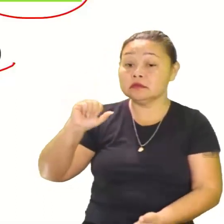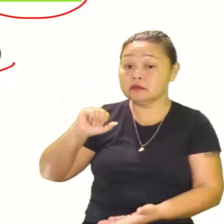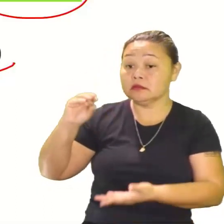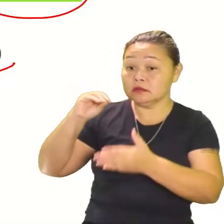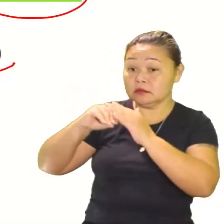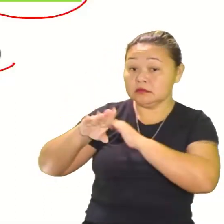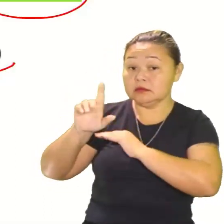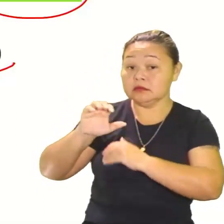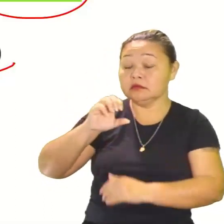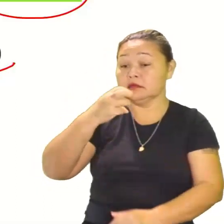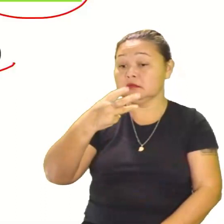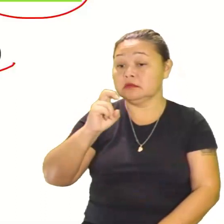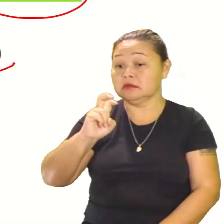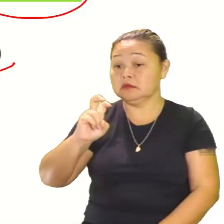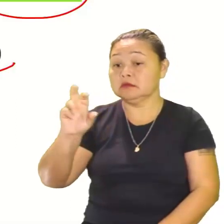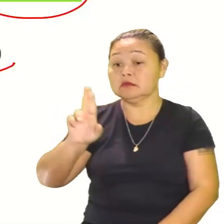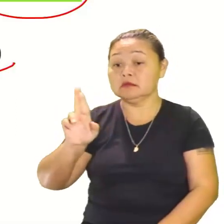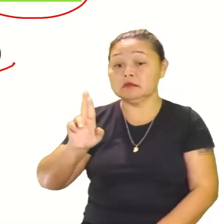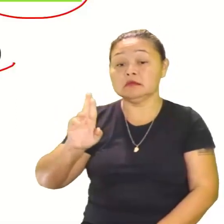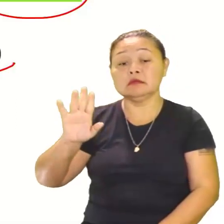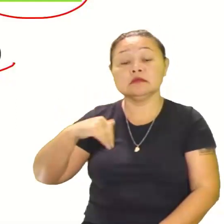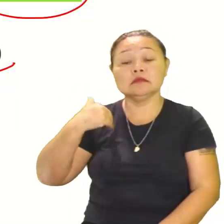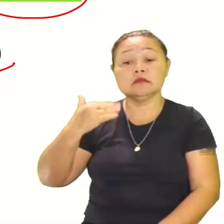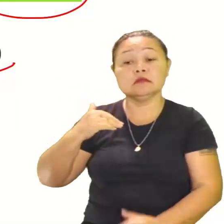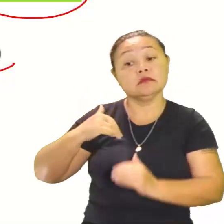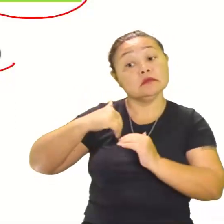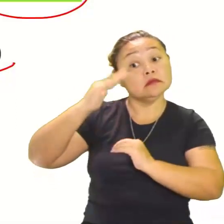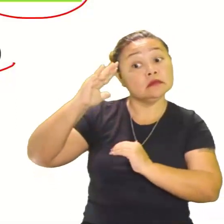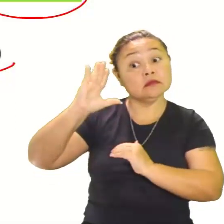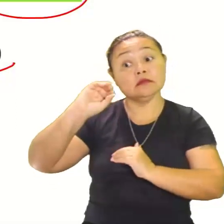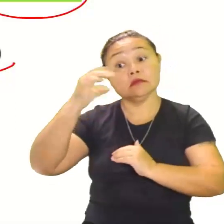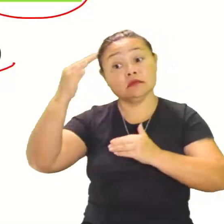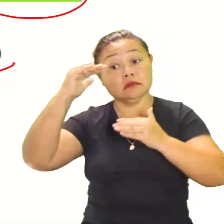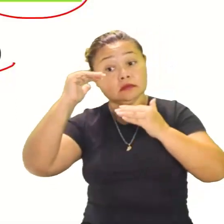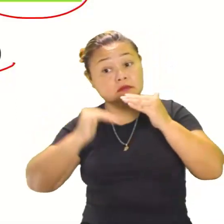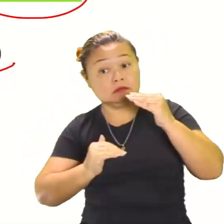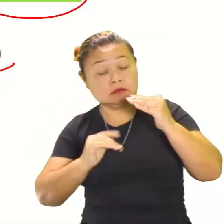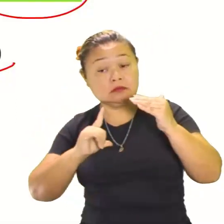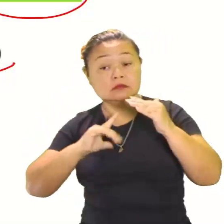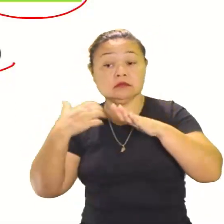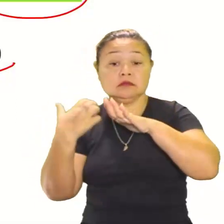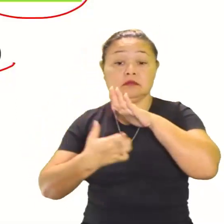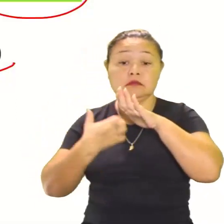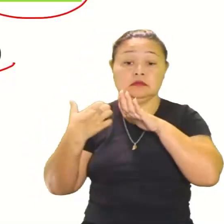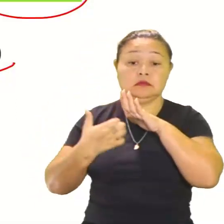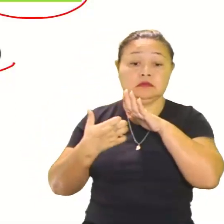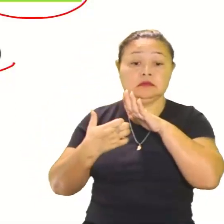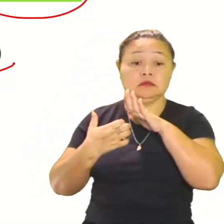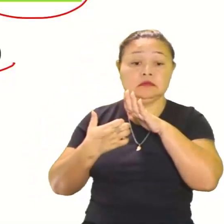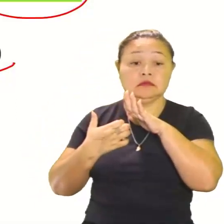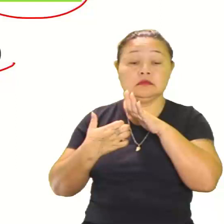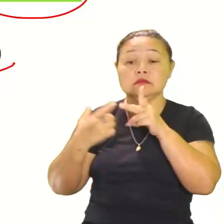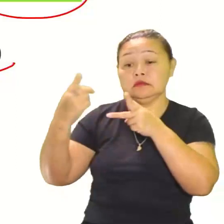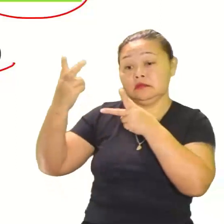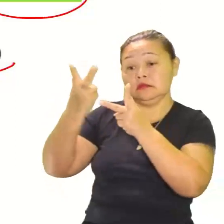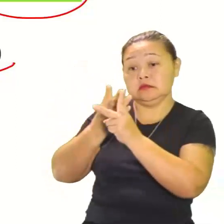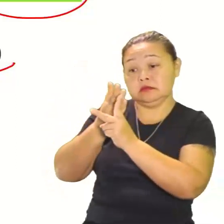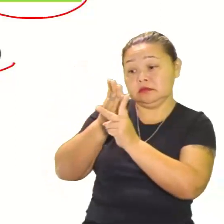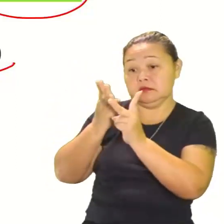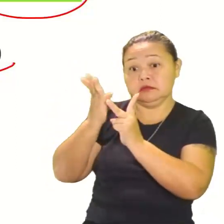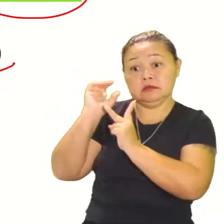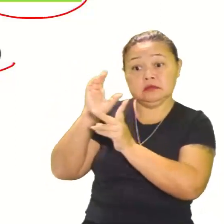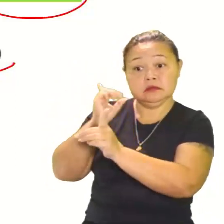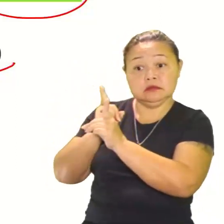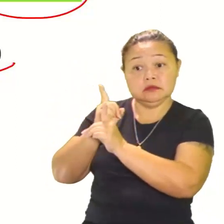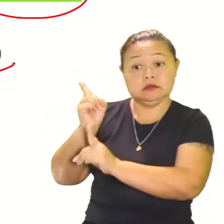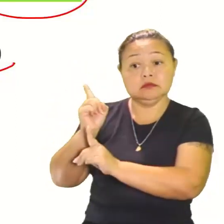aí de 355. Então, para mais ou para menos, o faturamento dessa indústria vai ser um desses